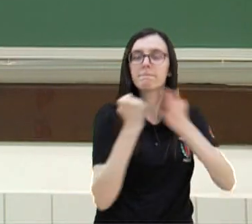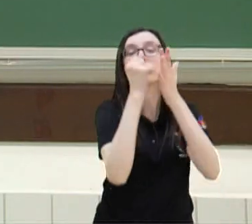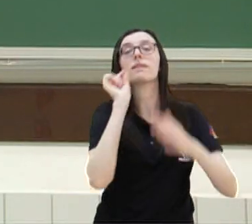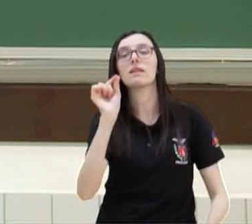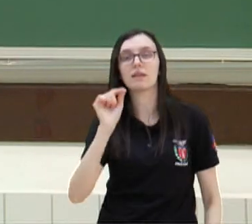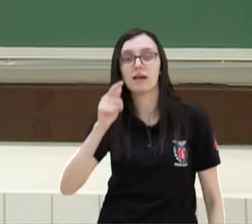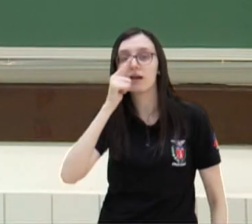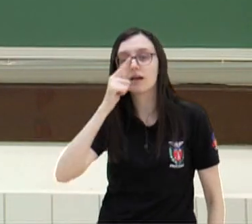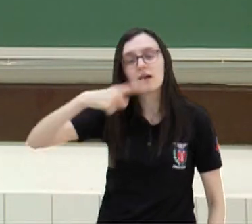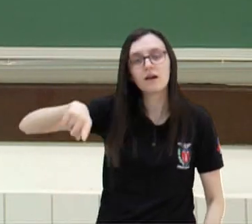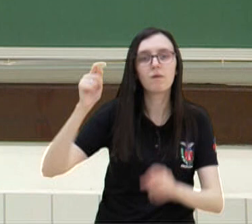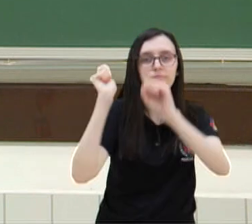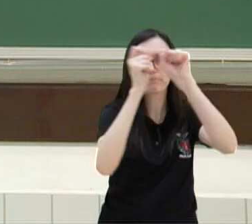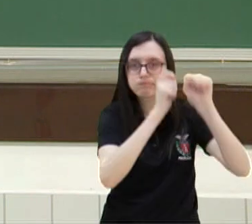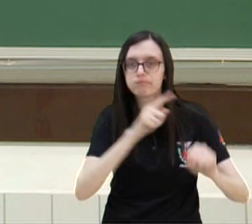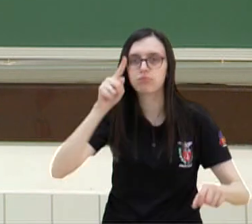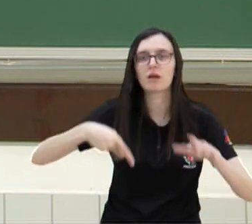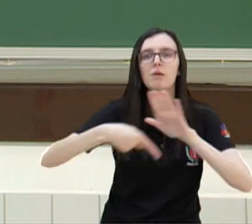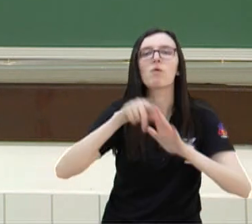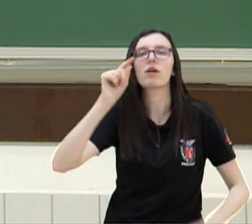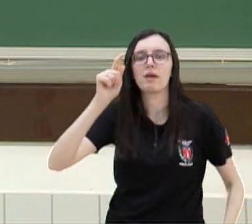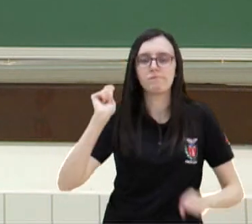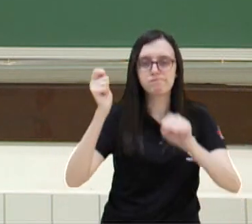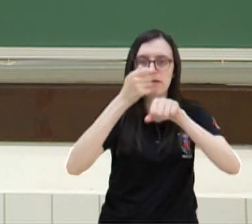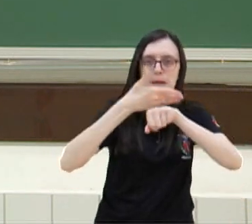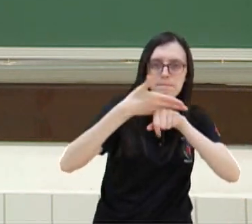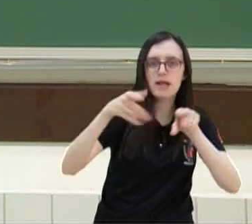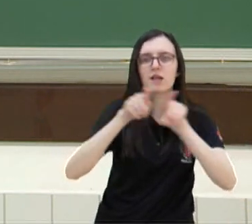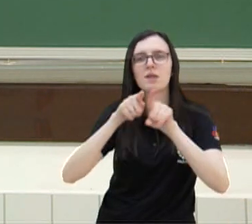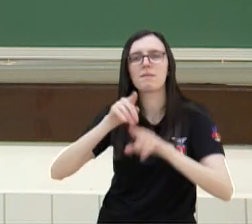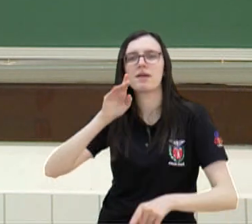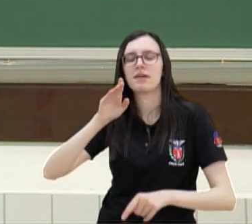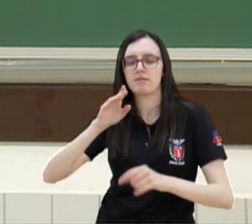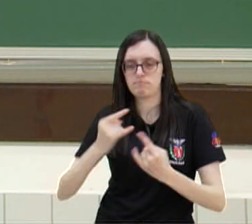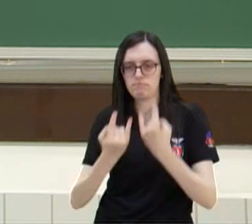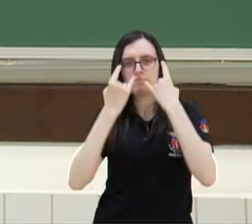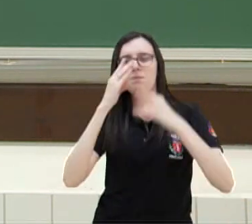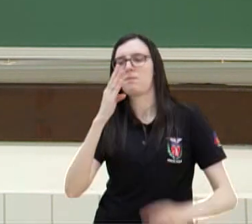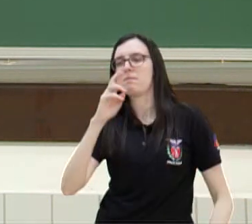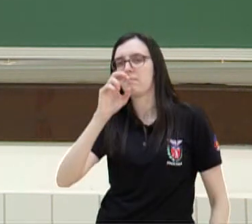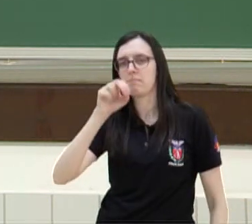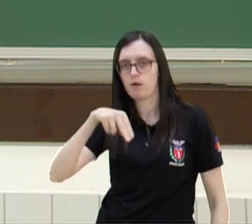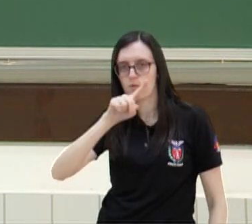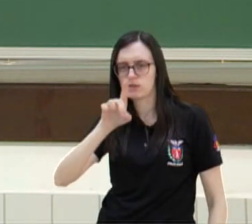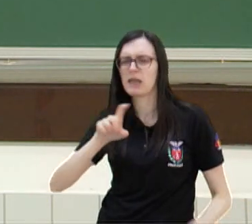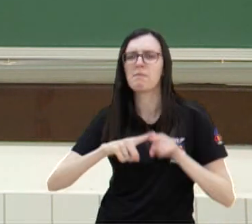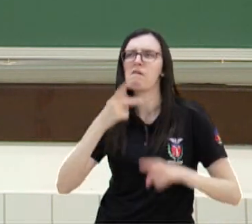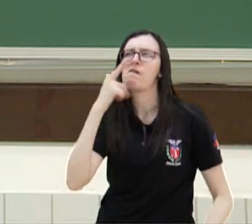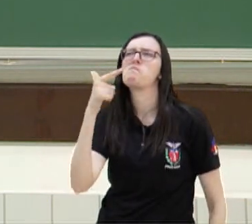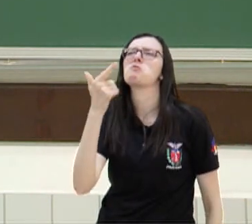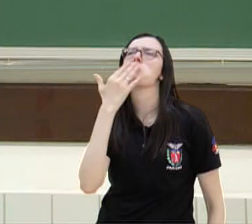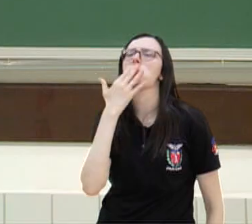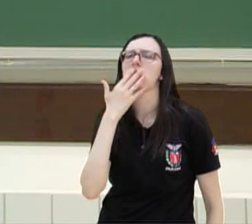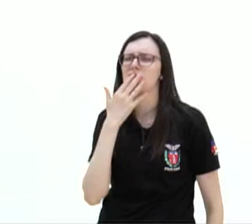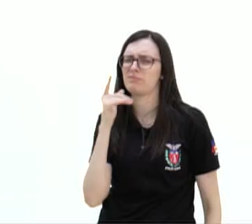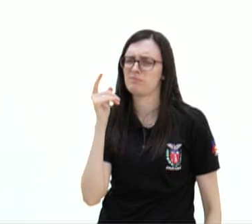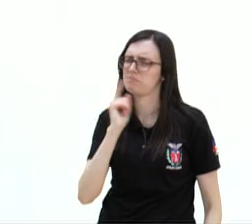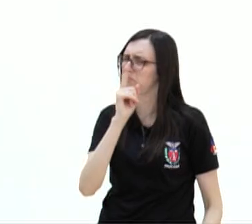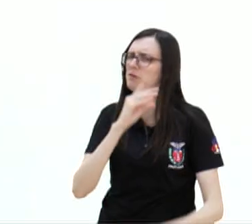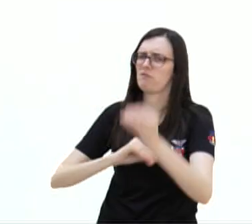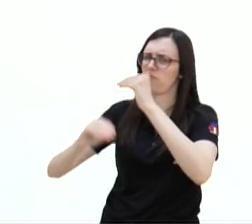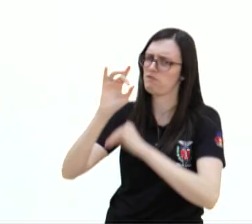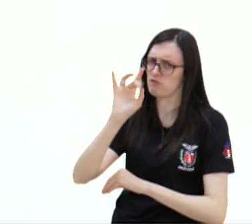que os gregos eles esculpiam em mármore branco ou em bronze e tudo era sem cor. Isso é uma falácia. Nós temos